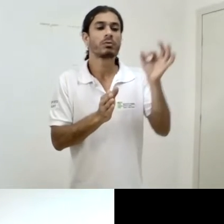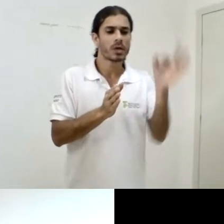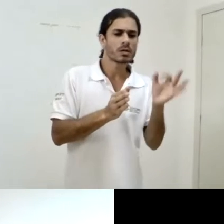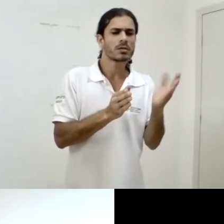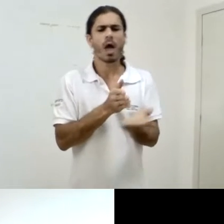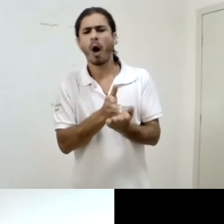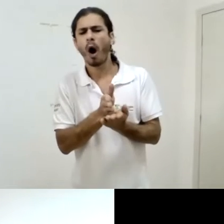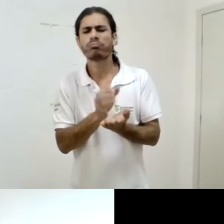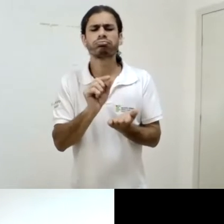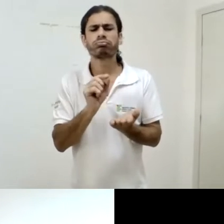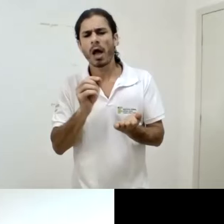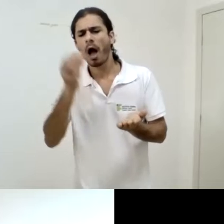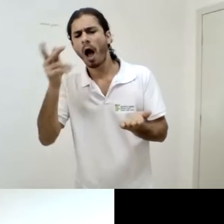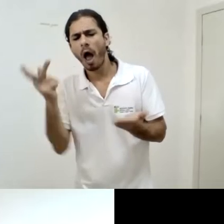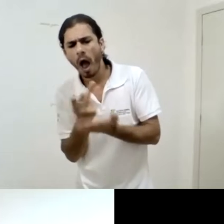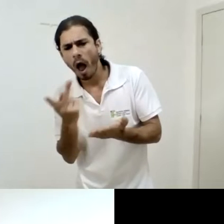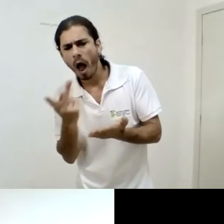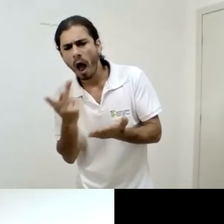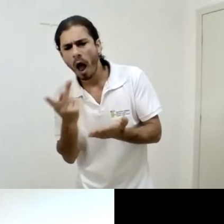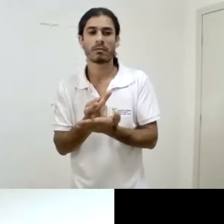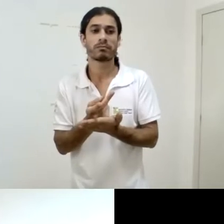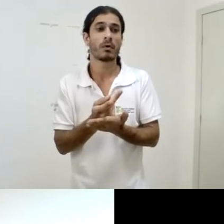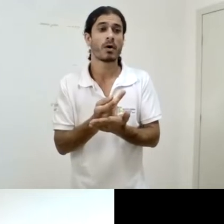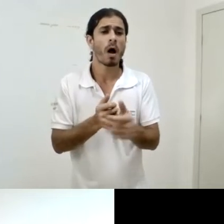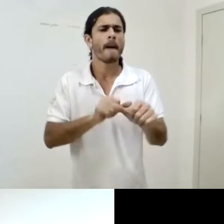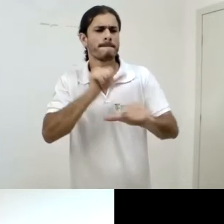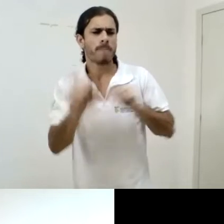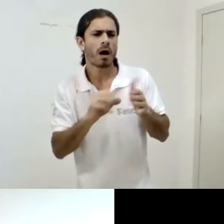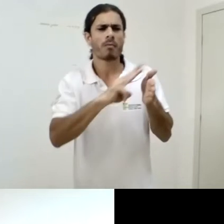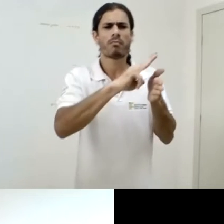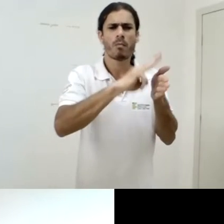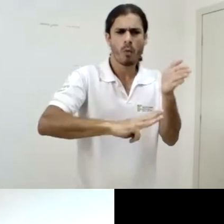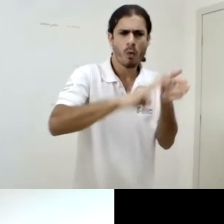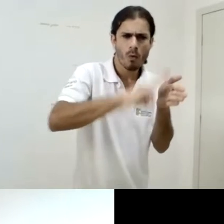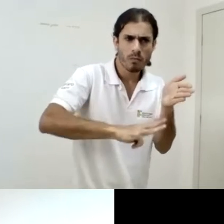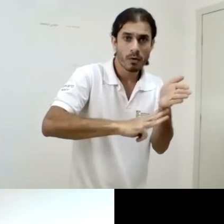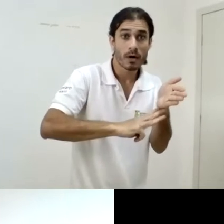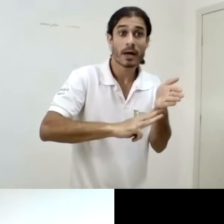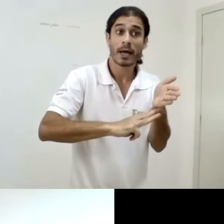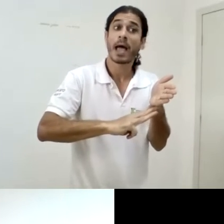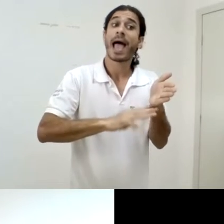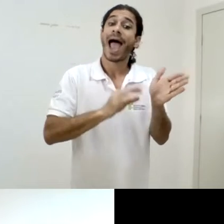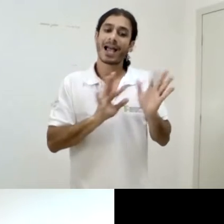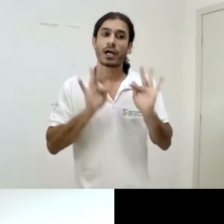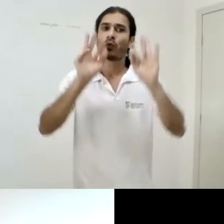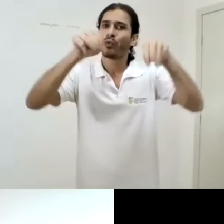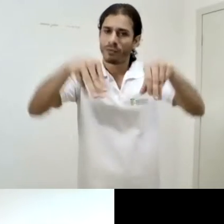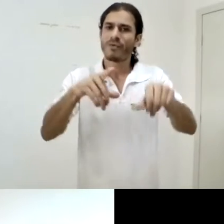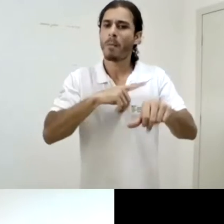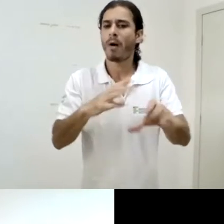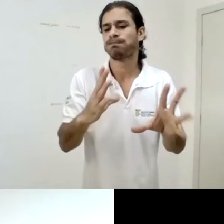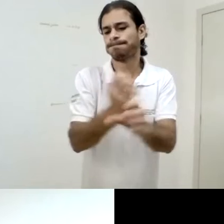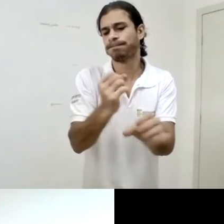metodologia ali, para que, no final, a gente possa ter um resultado satisfatório, né? Então,